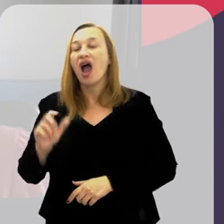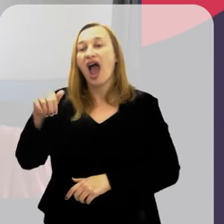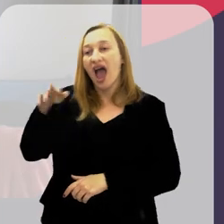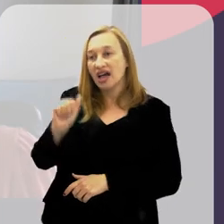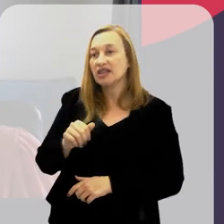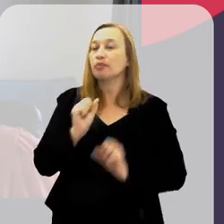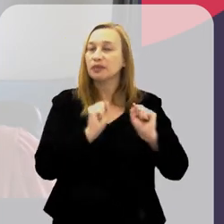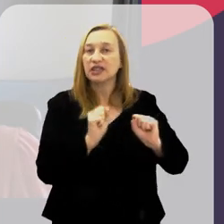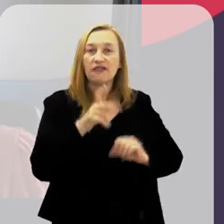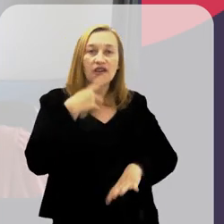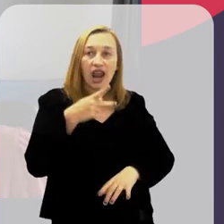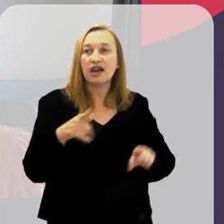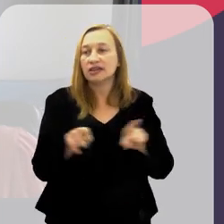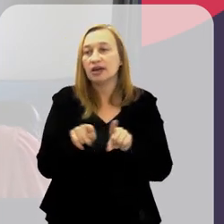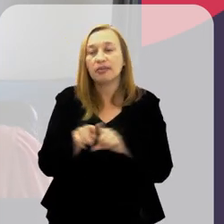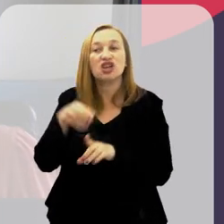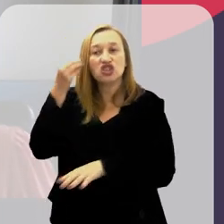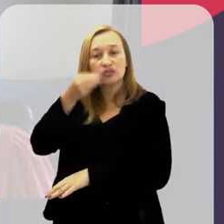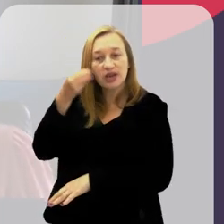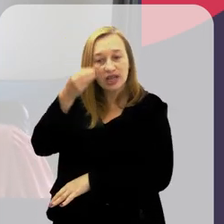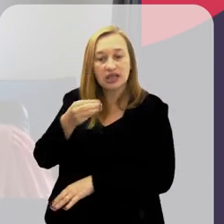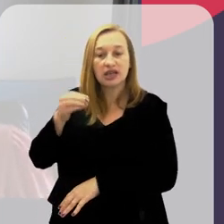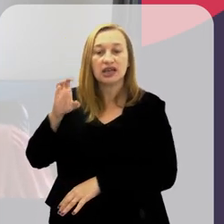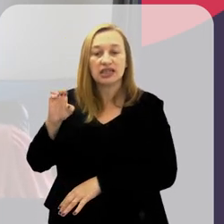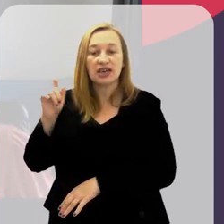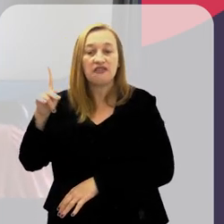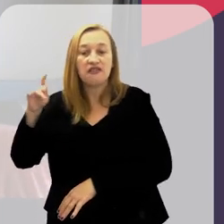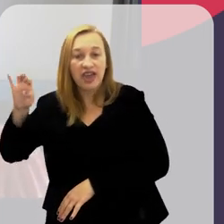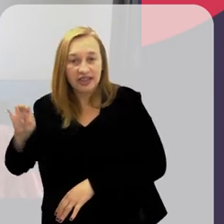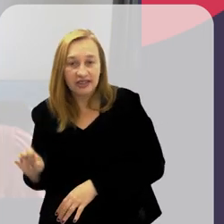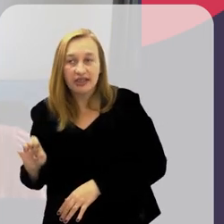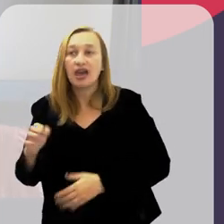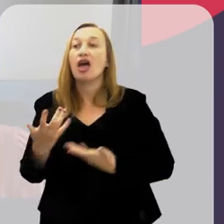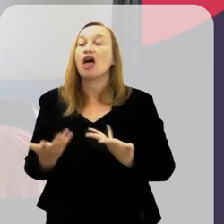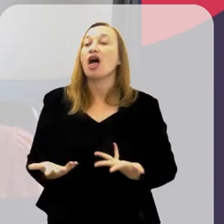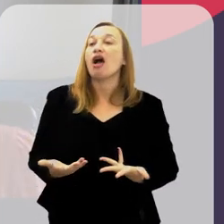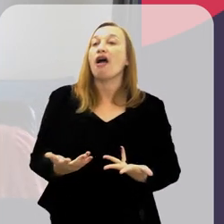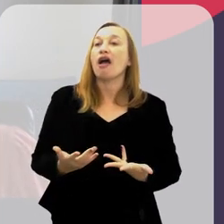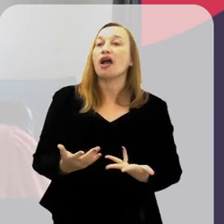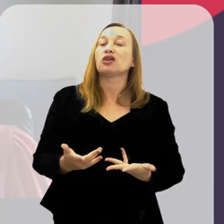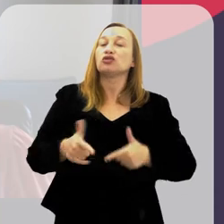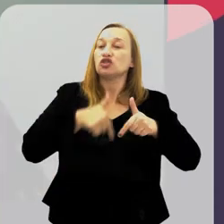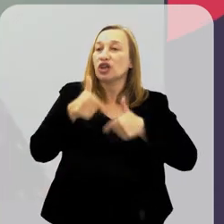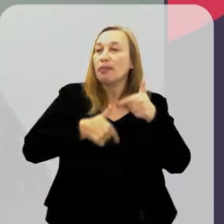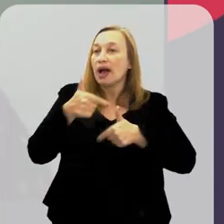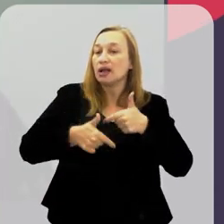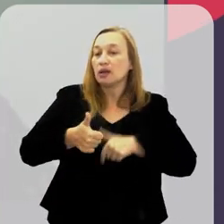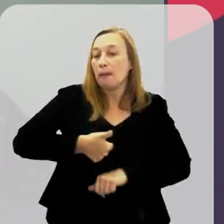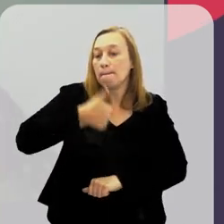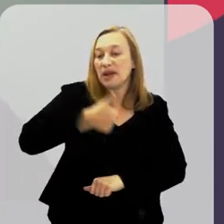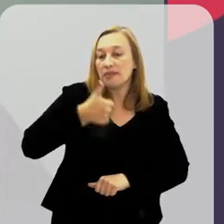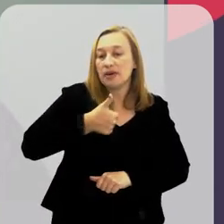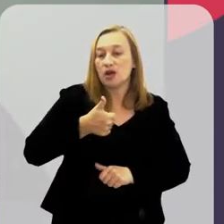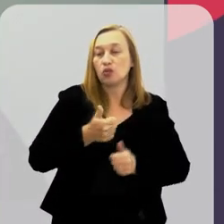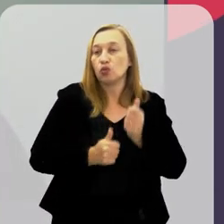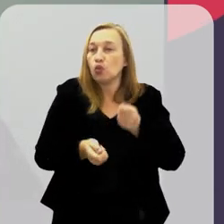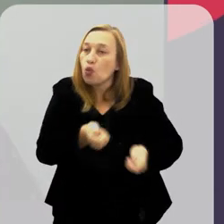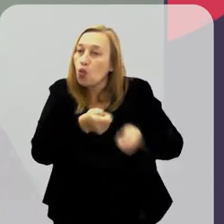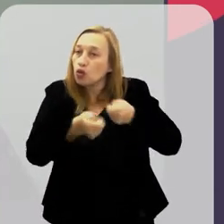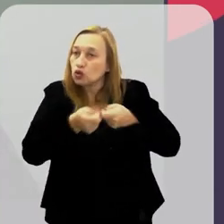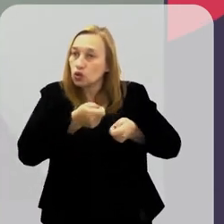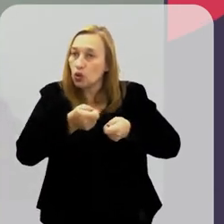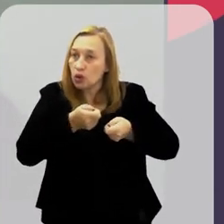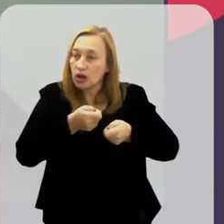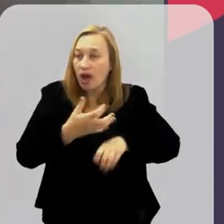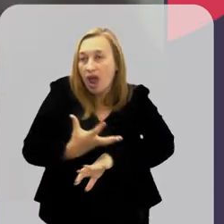poder falar um pouco também sobre a experiência do Cefete. Mas na Adolfo Bloch, o que nós fizemos? Nós trabalhamos primeiro autocontrole